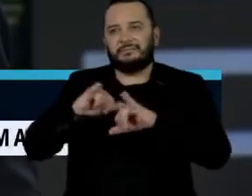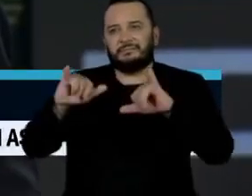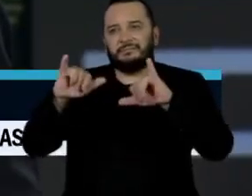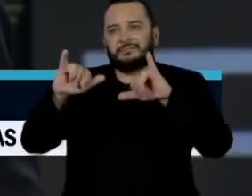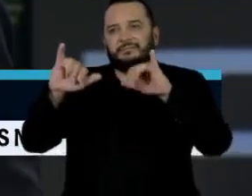tá de